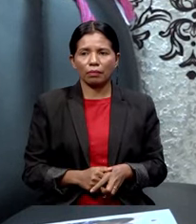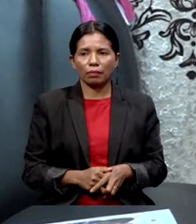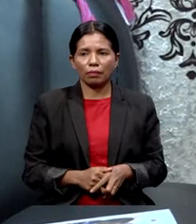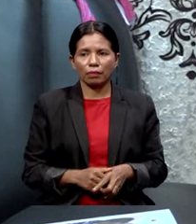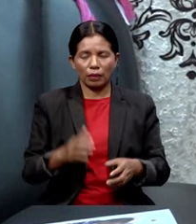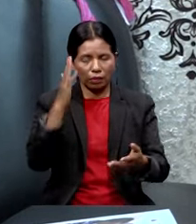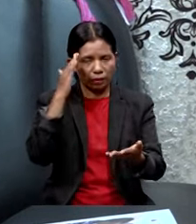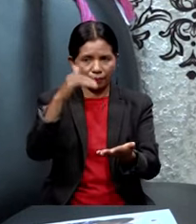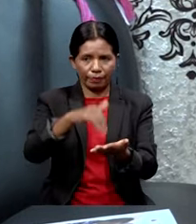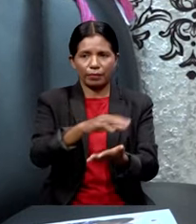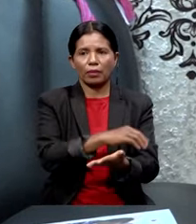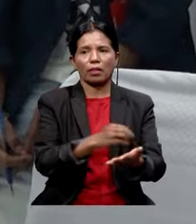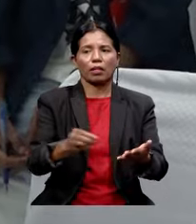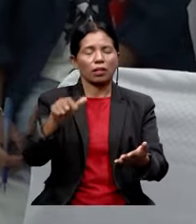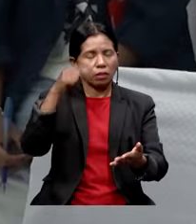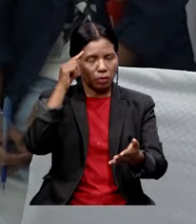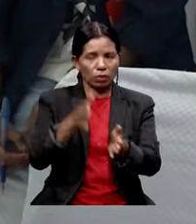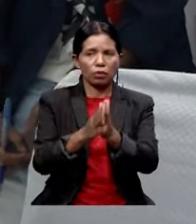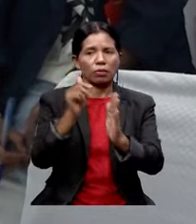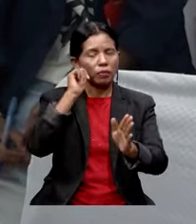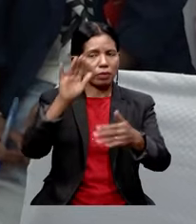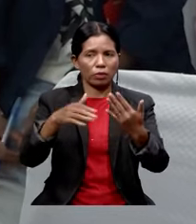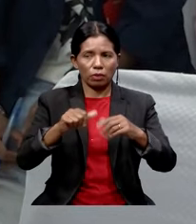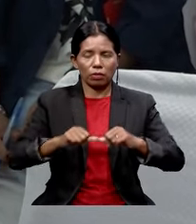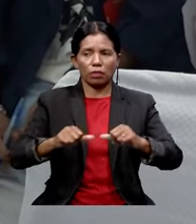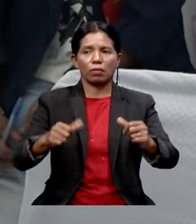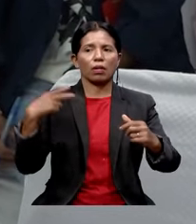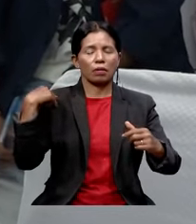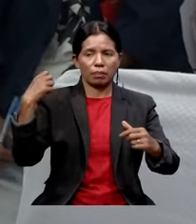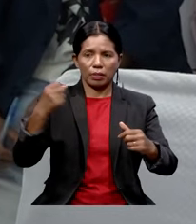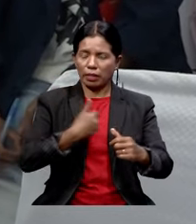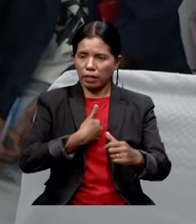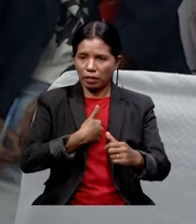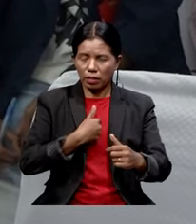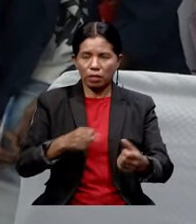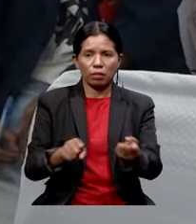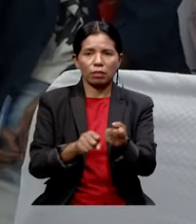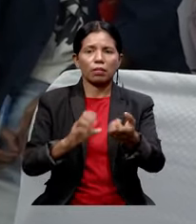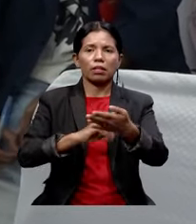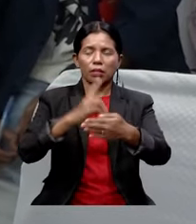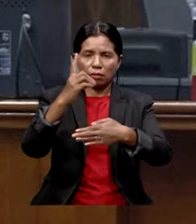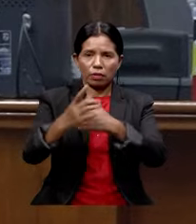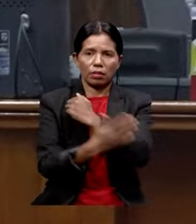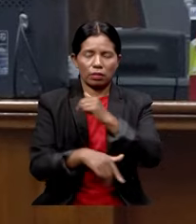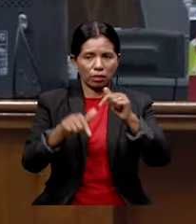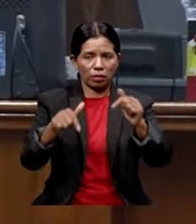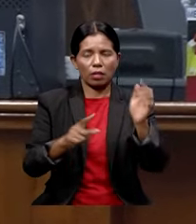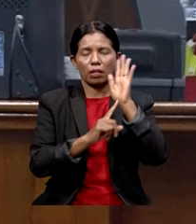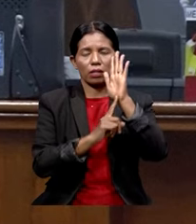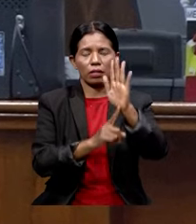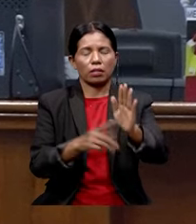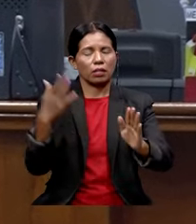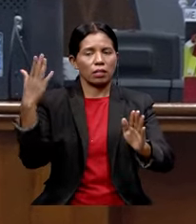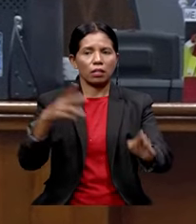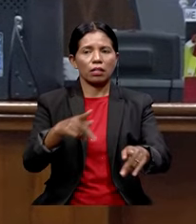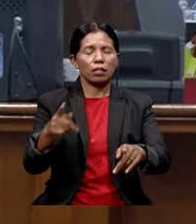reflexão. Governante nemos husu ba feto sira atu kontinua hak bit an o di kontribui ba desenvolvimento na saung nenian hane sang hatu dona eronya sira